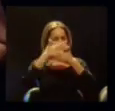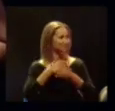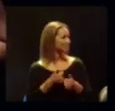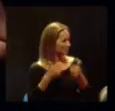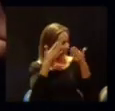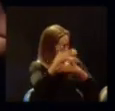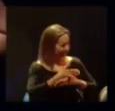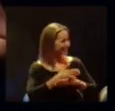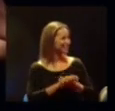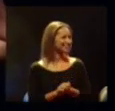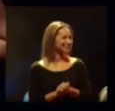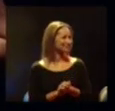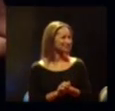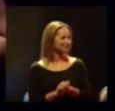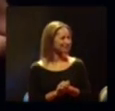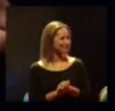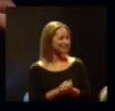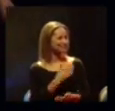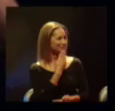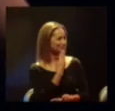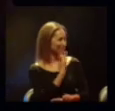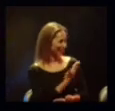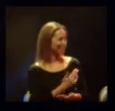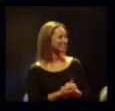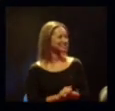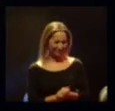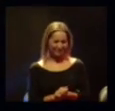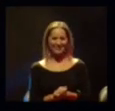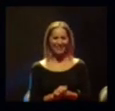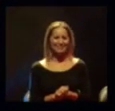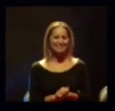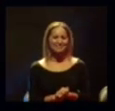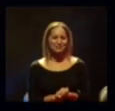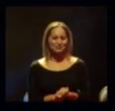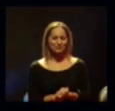noite, Sónia. Muito obrigada do coração.